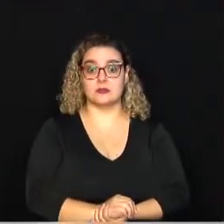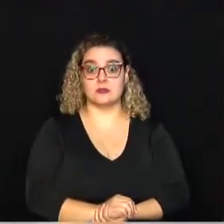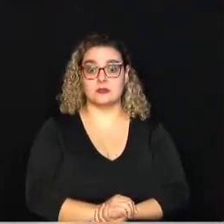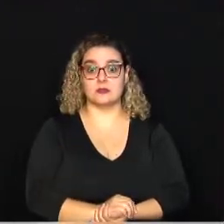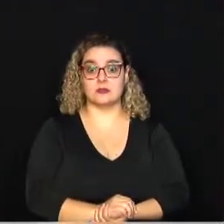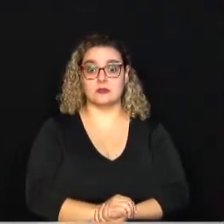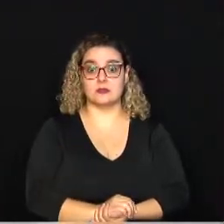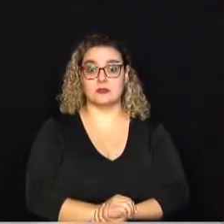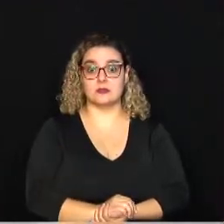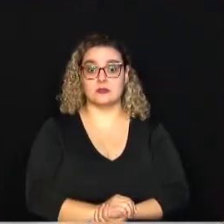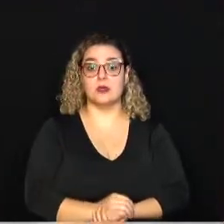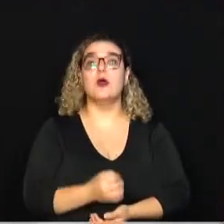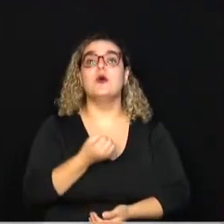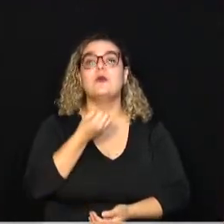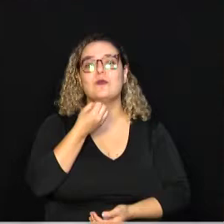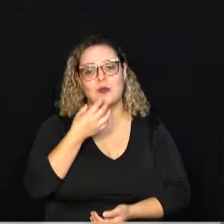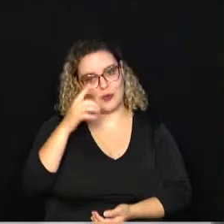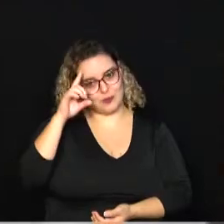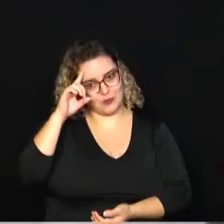Bom dia.